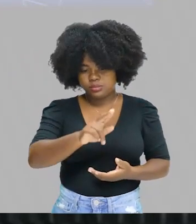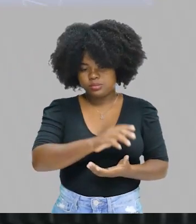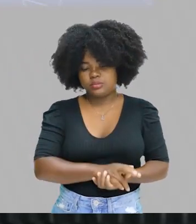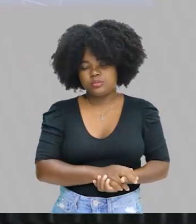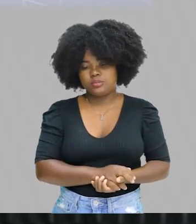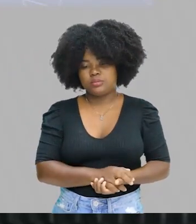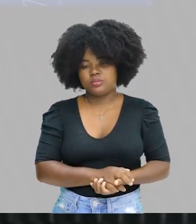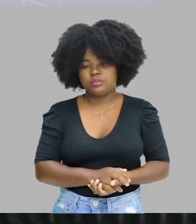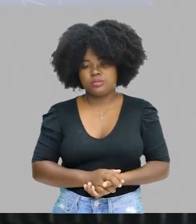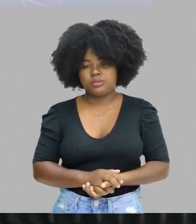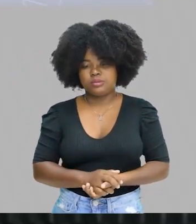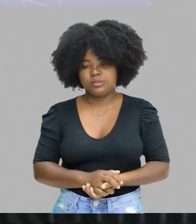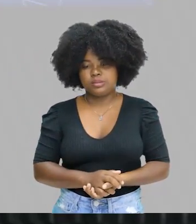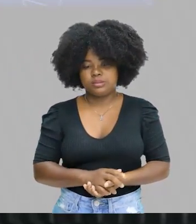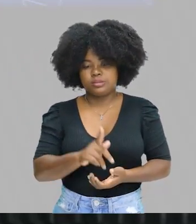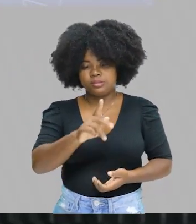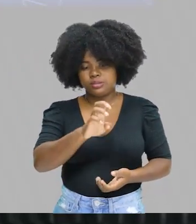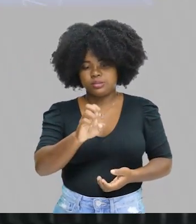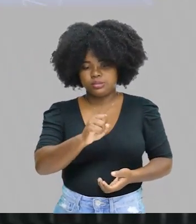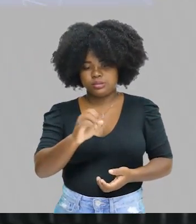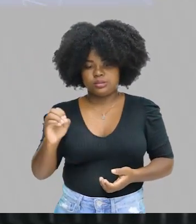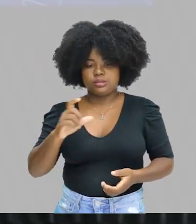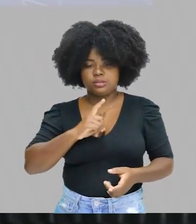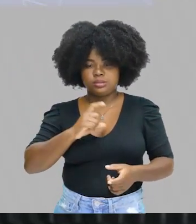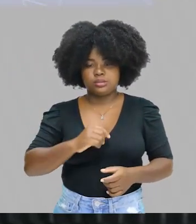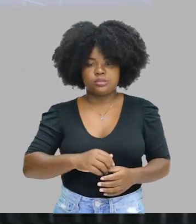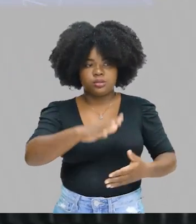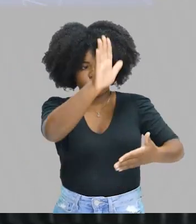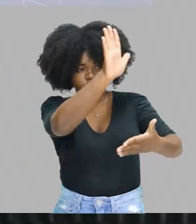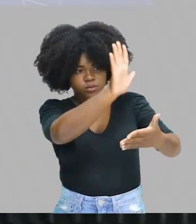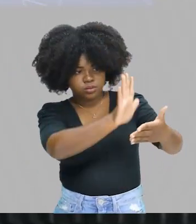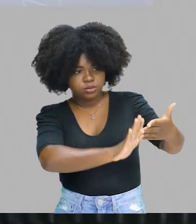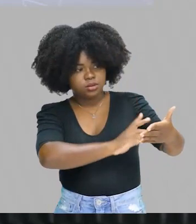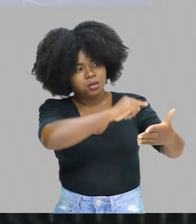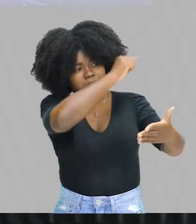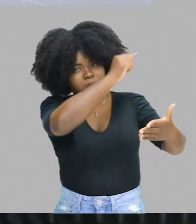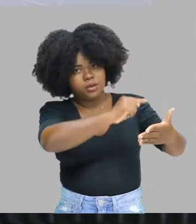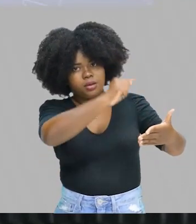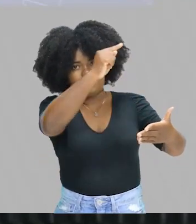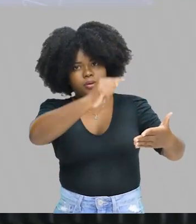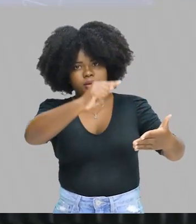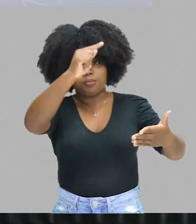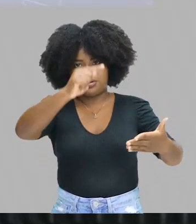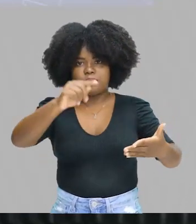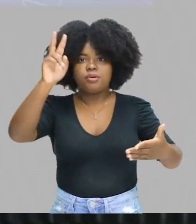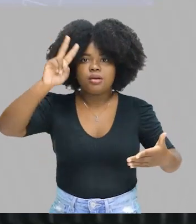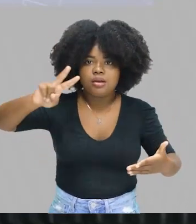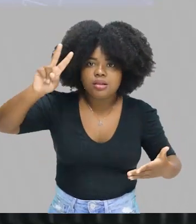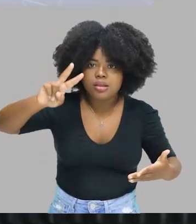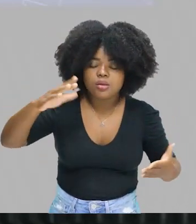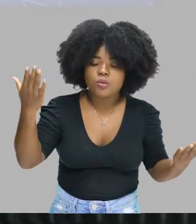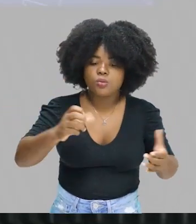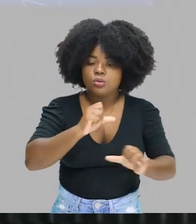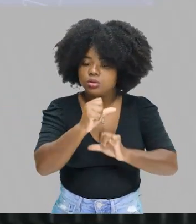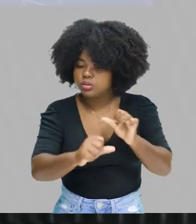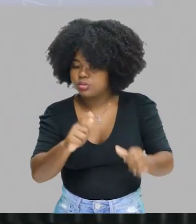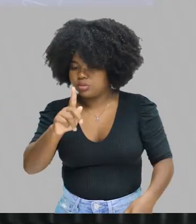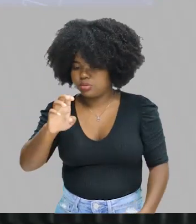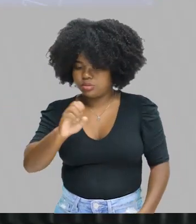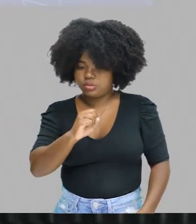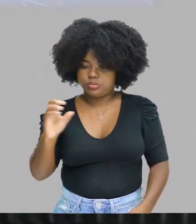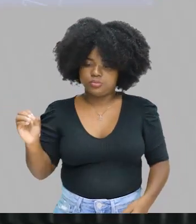Aquela faixinha cheia de ondinhas que é colocada entre o teto e a parede. Hoje, trocaram o gesso por resinas,